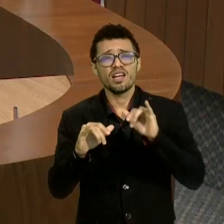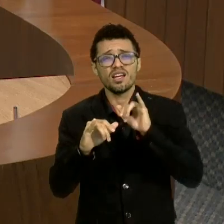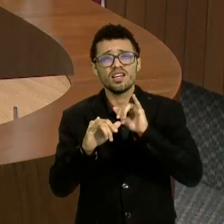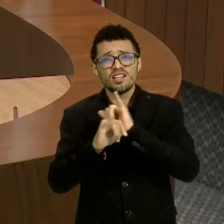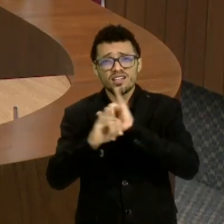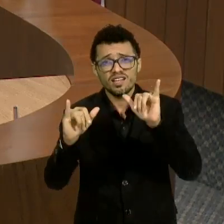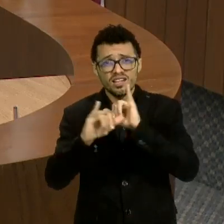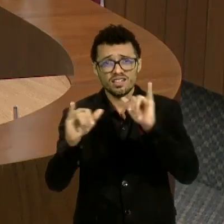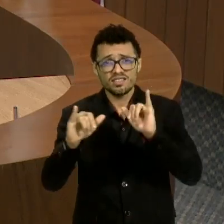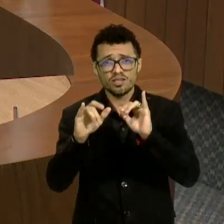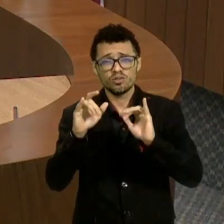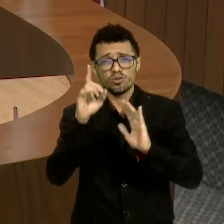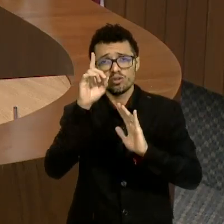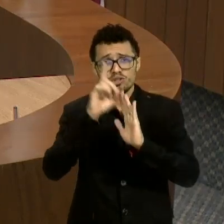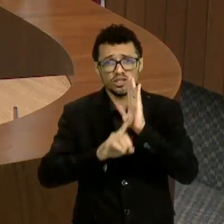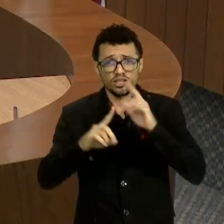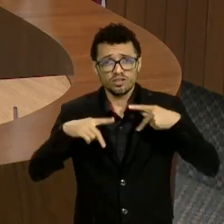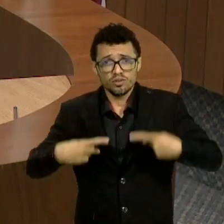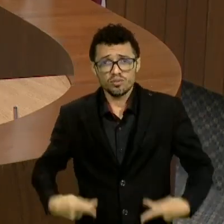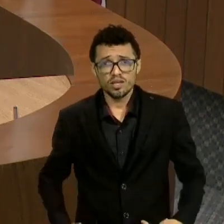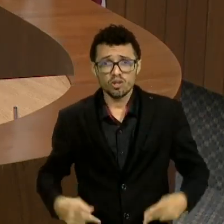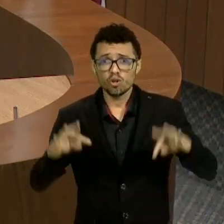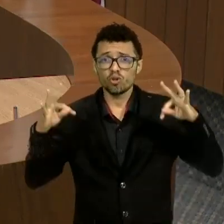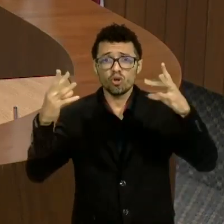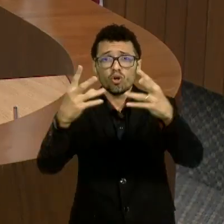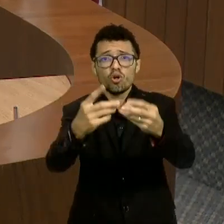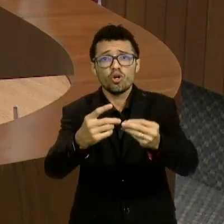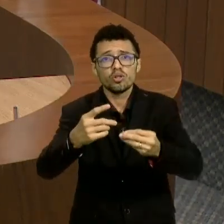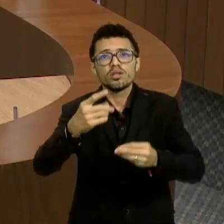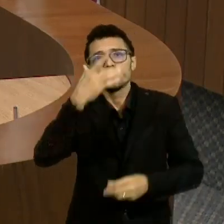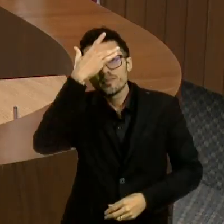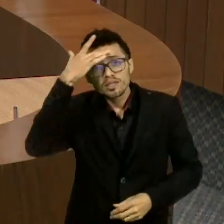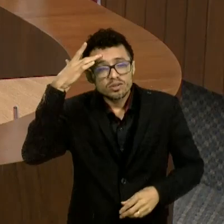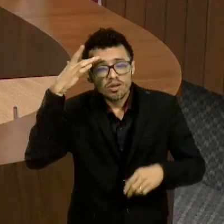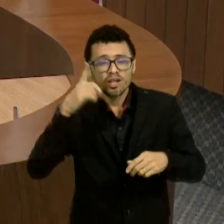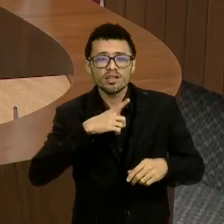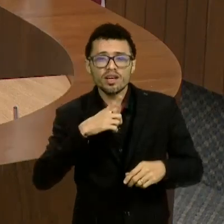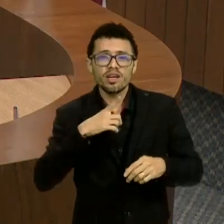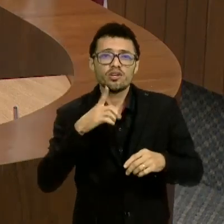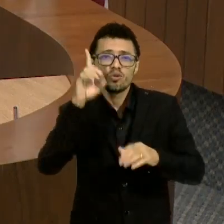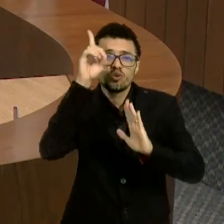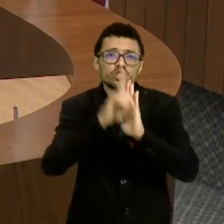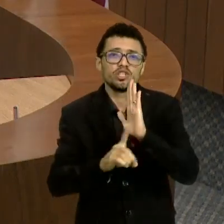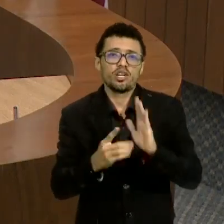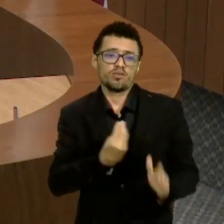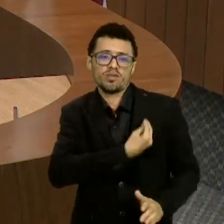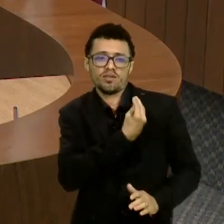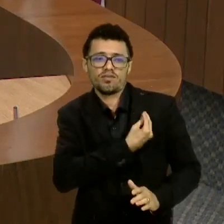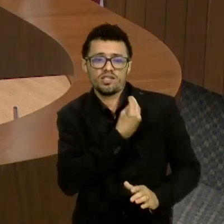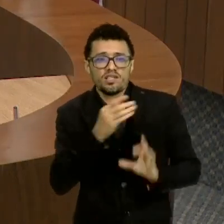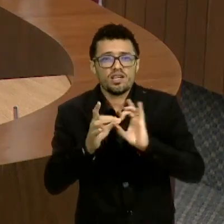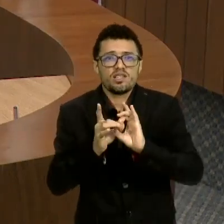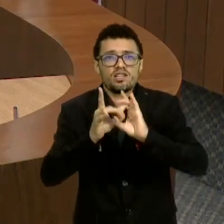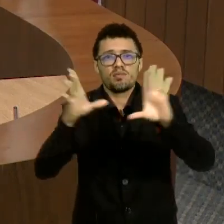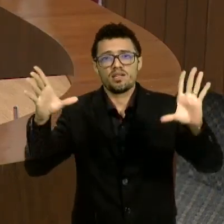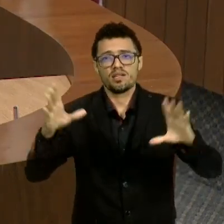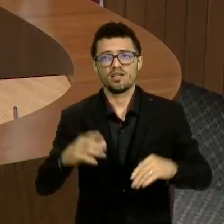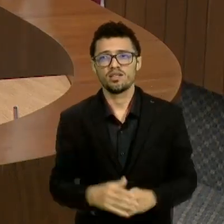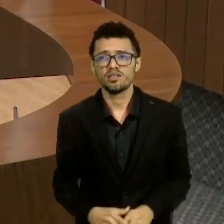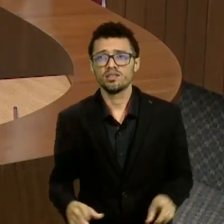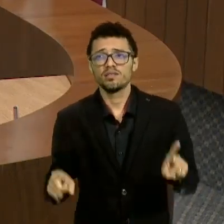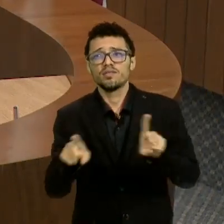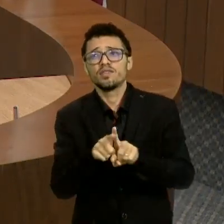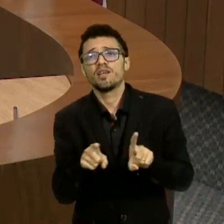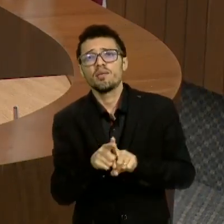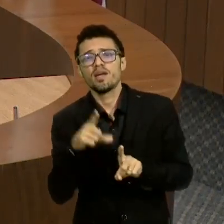ser humano tem direito à vida à liberdade e à segurança pessoal no pacto internacional sobre direitos civis